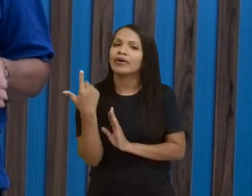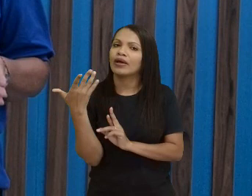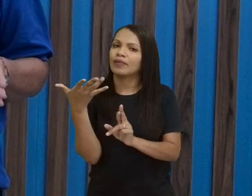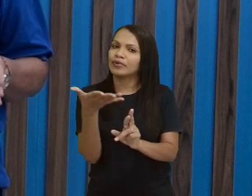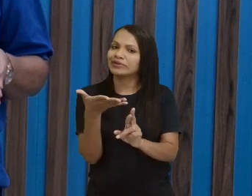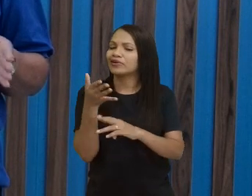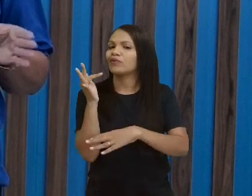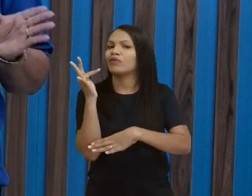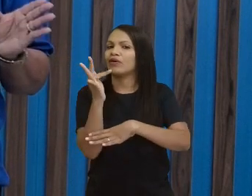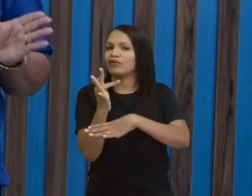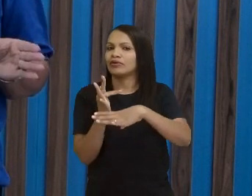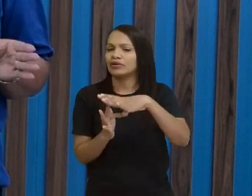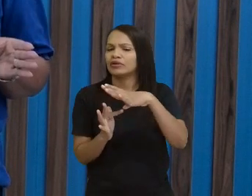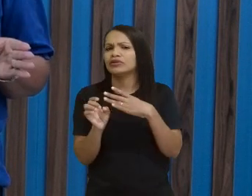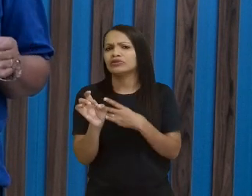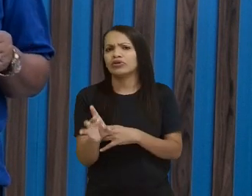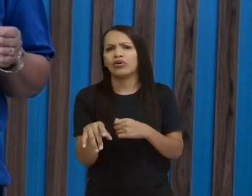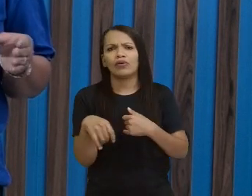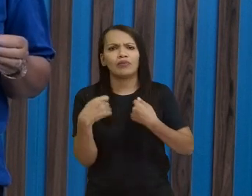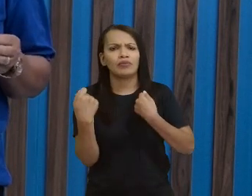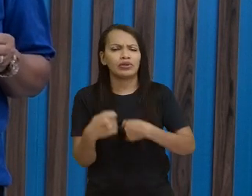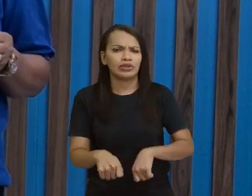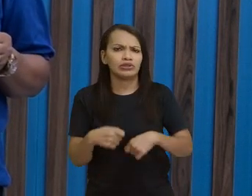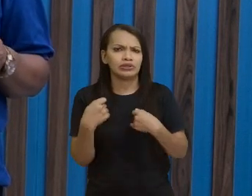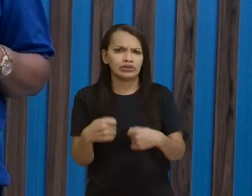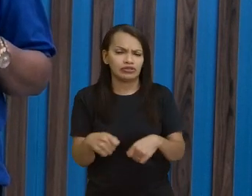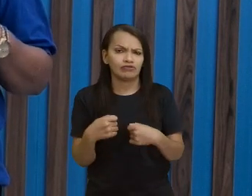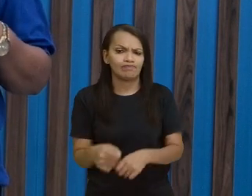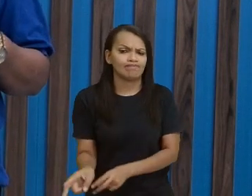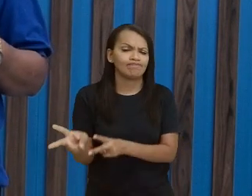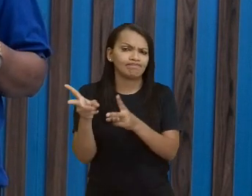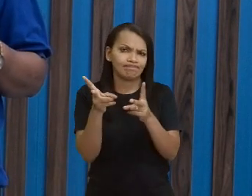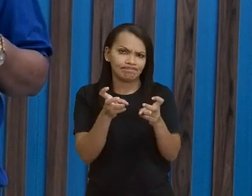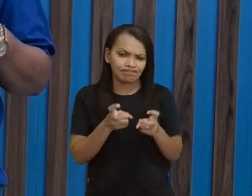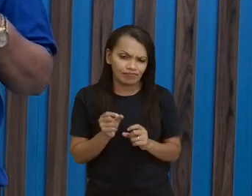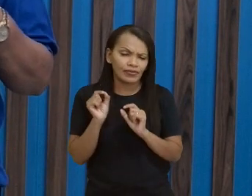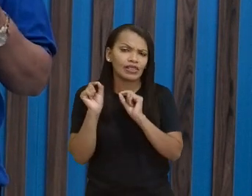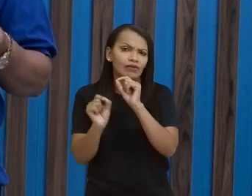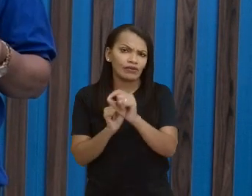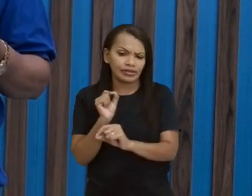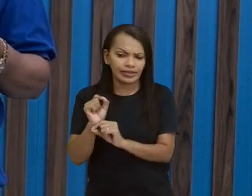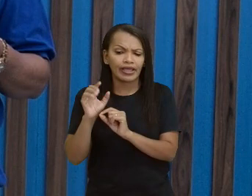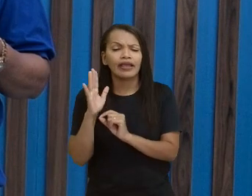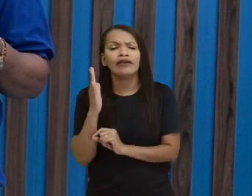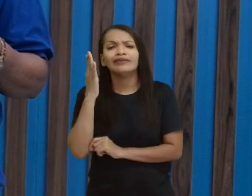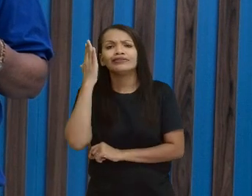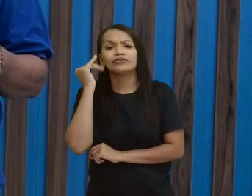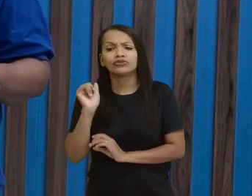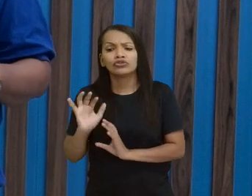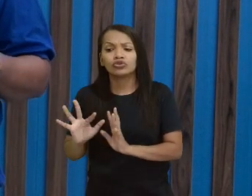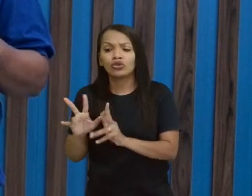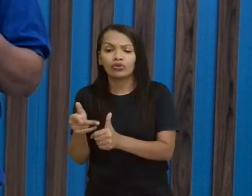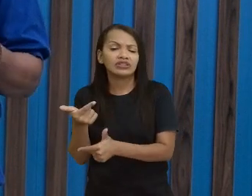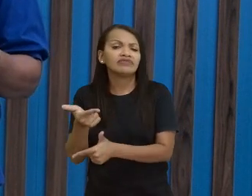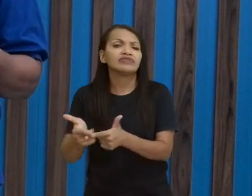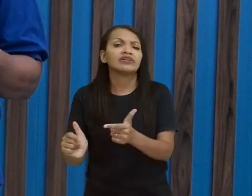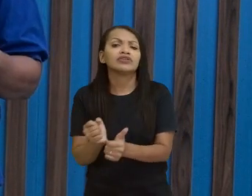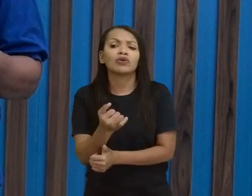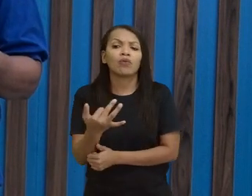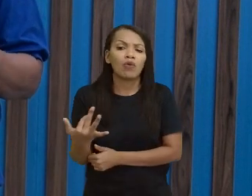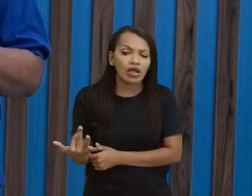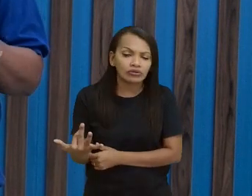uma fração, eu só preciso identificar o que é o todo e o que é a